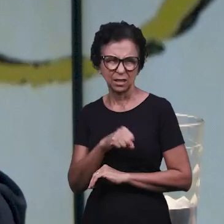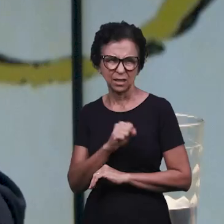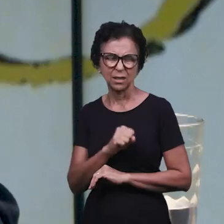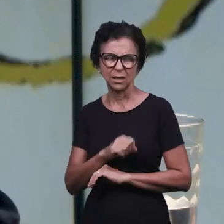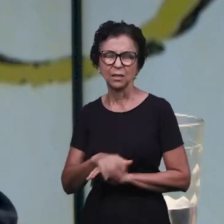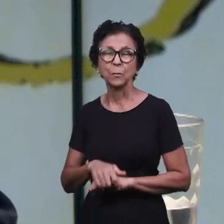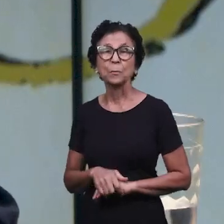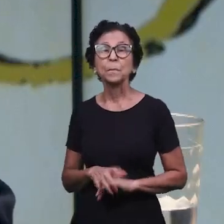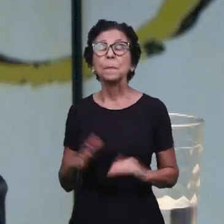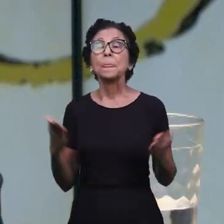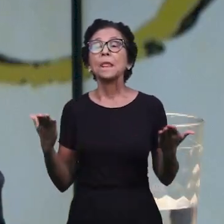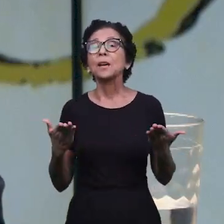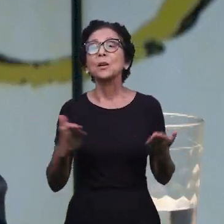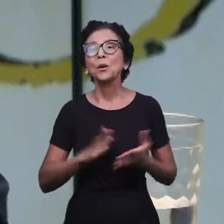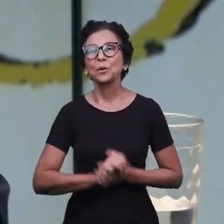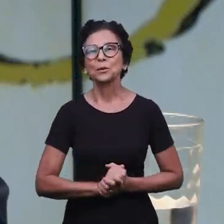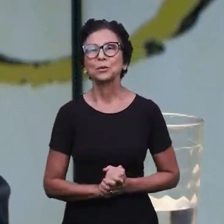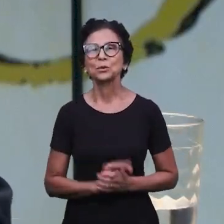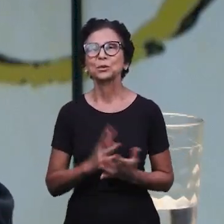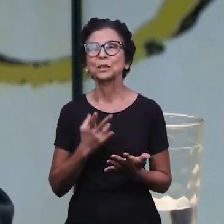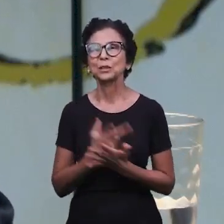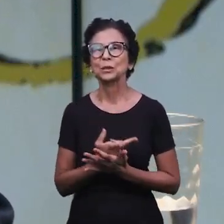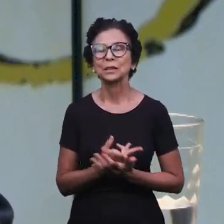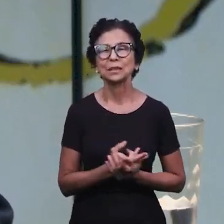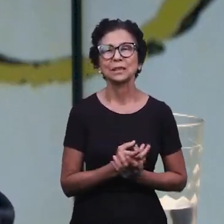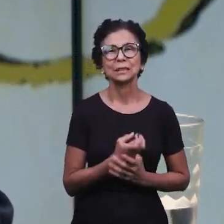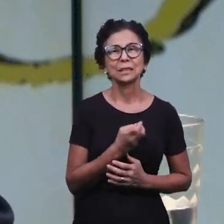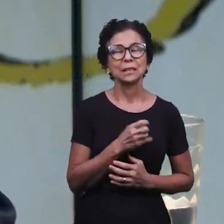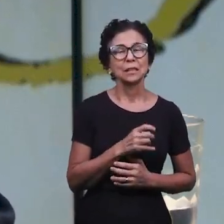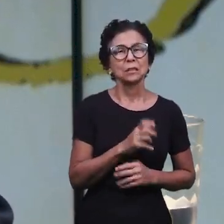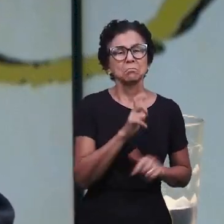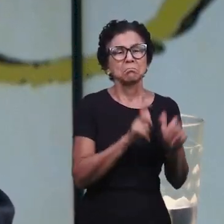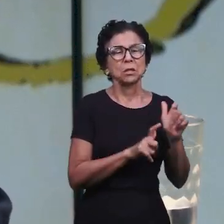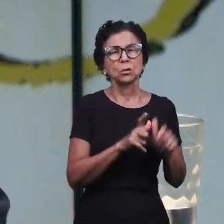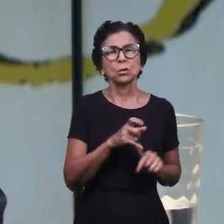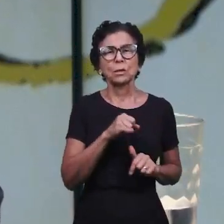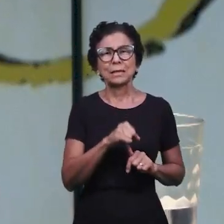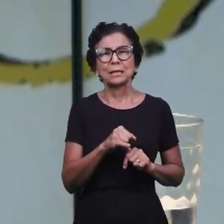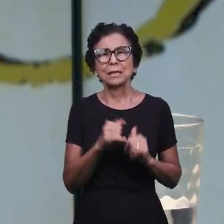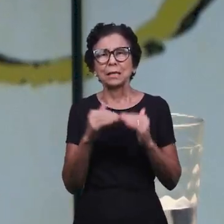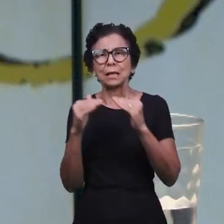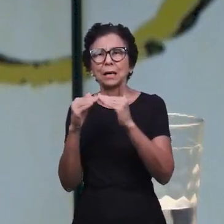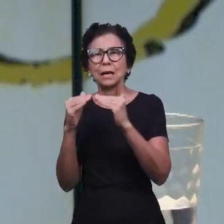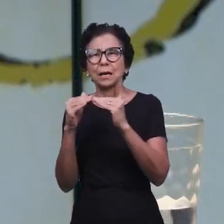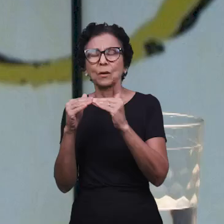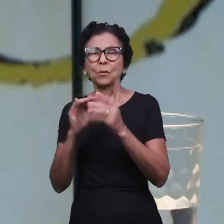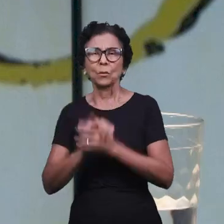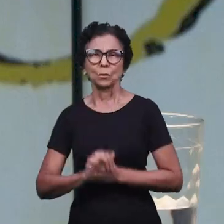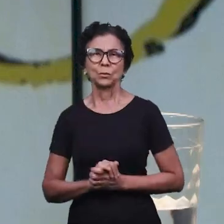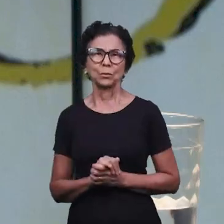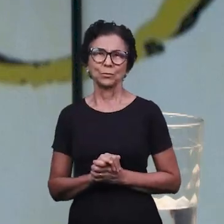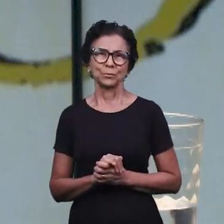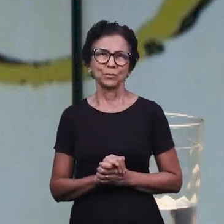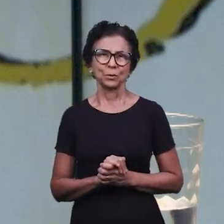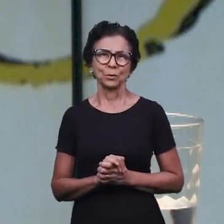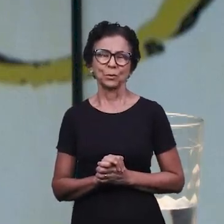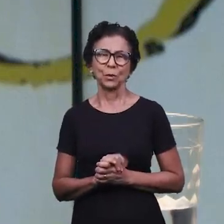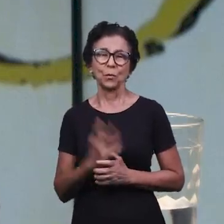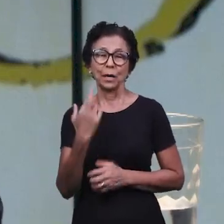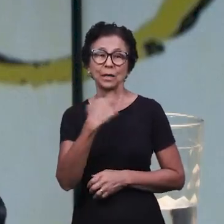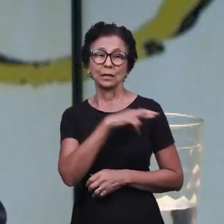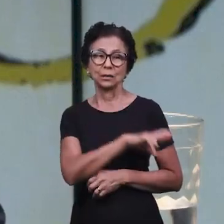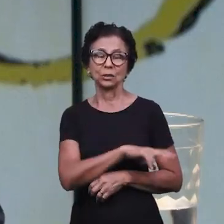com a religião podem se chamar de traidores. Por que traidores? Porque eles não apregoam Jesus,